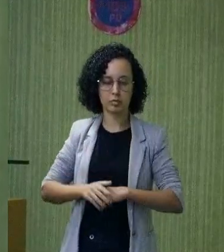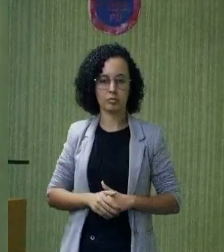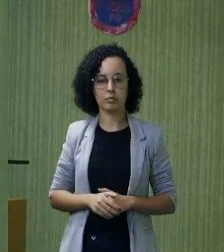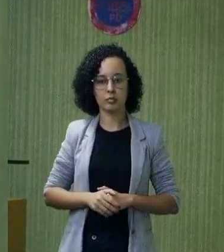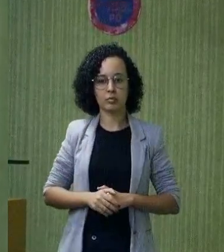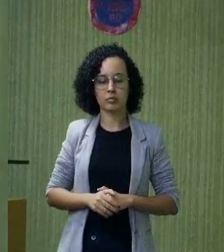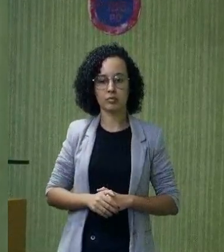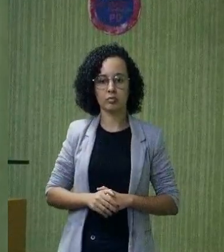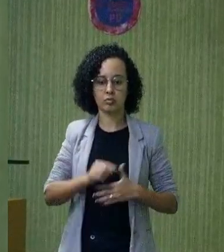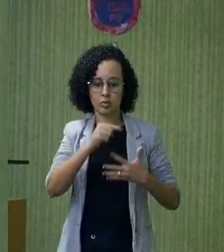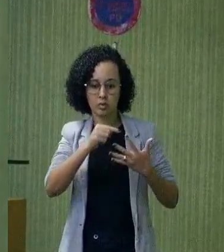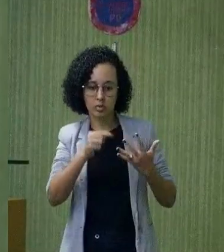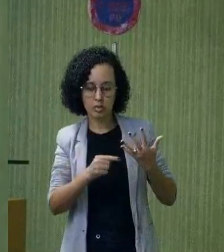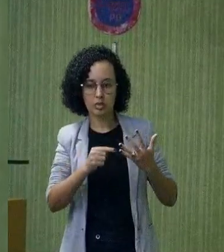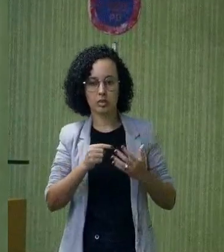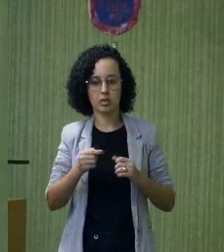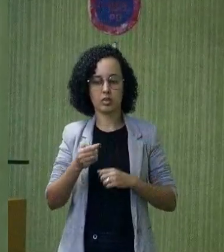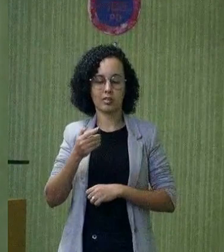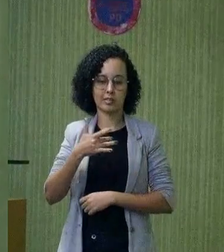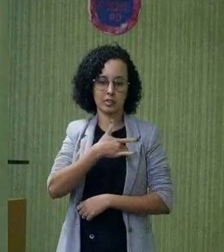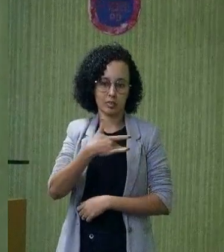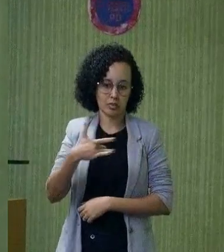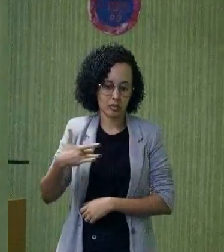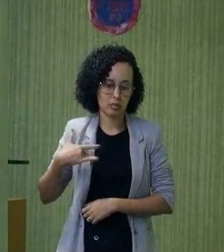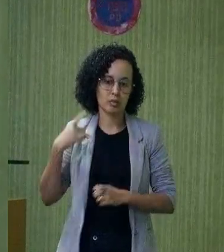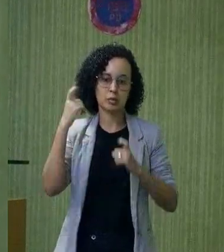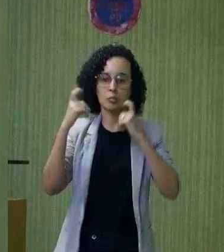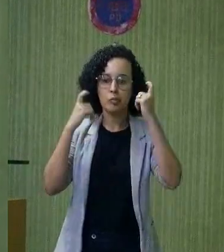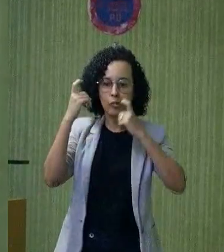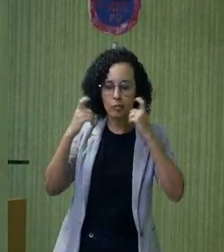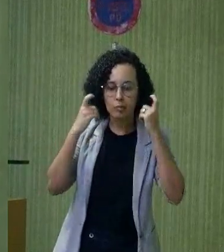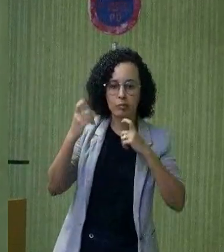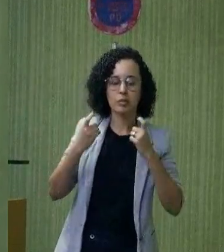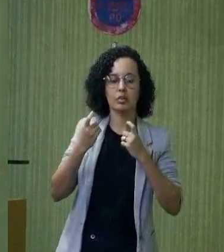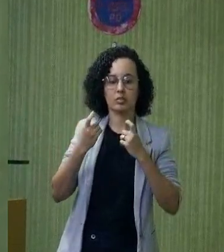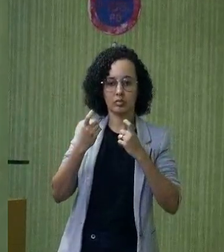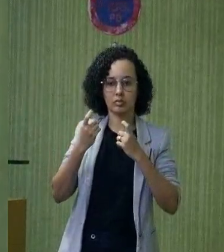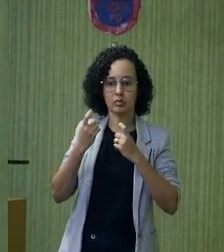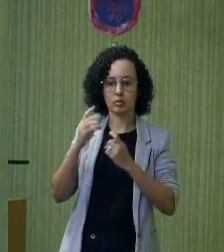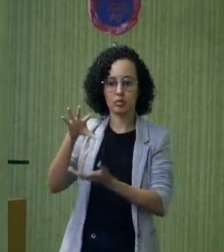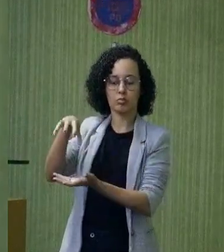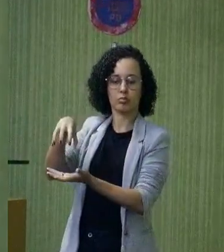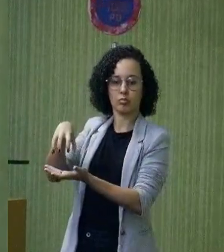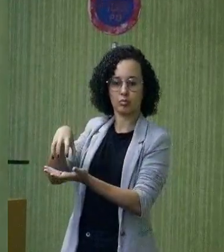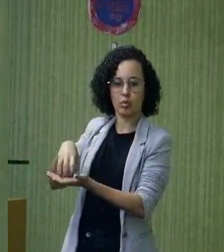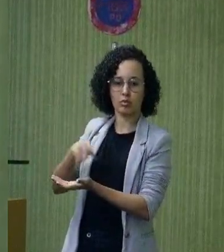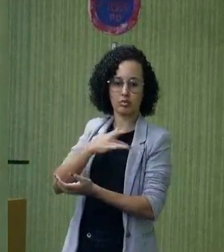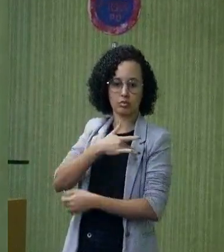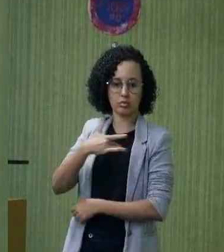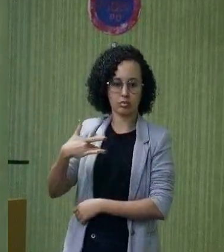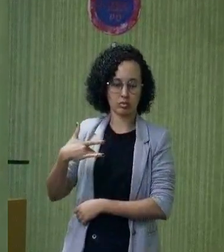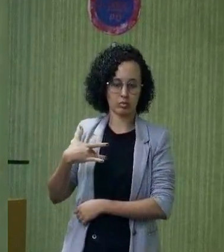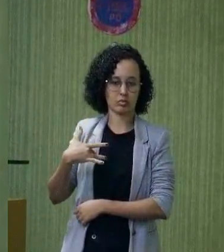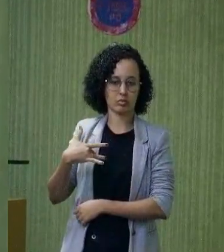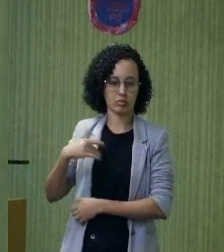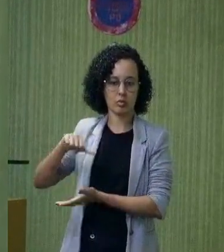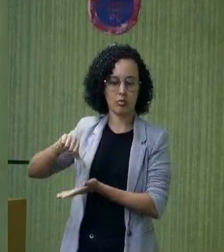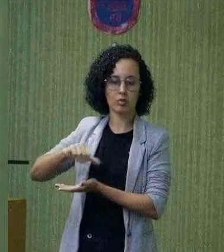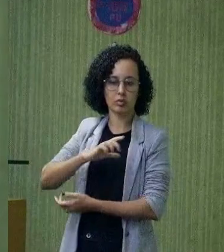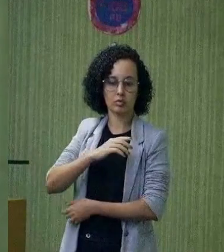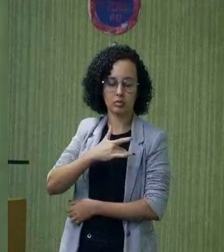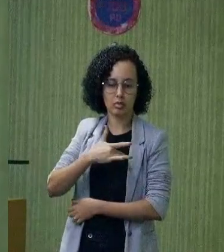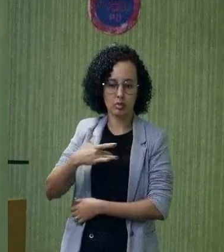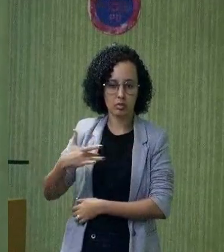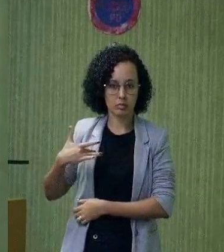os itens de saúde também que a gente fica preocupada até com a unidade básica que tá lá de saúde também que às vezes não não pode não